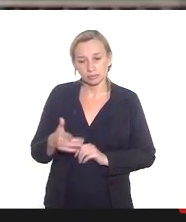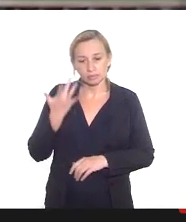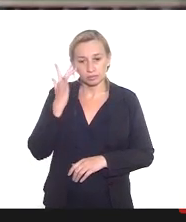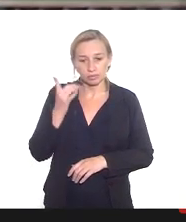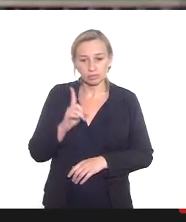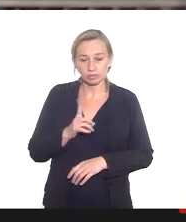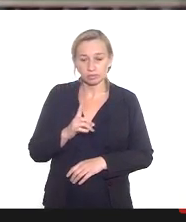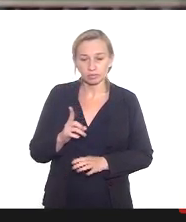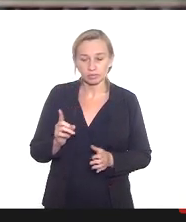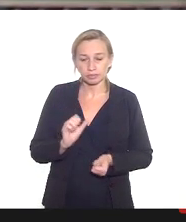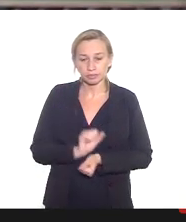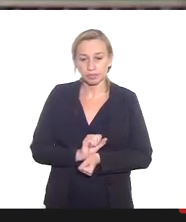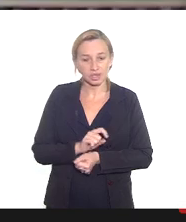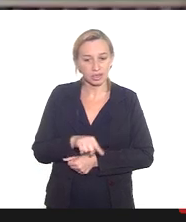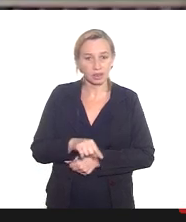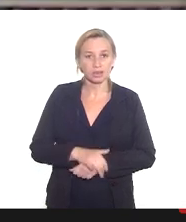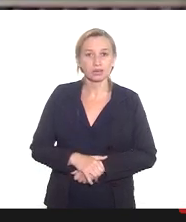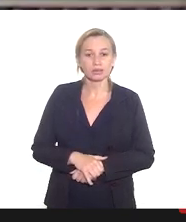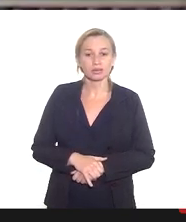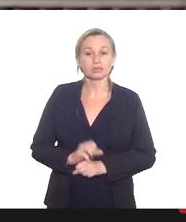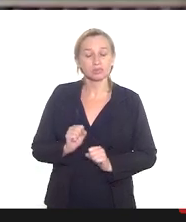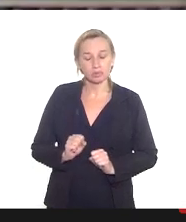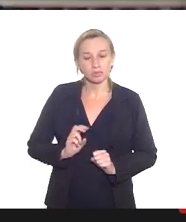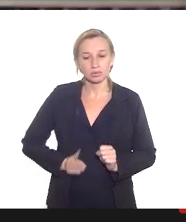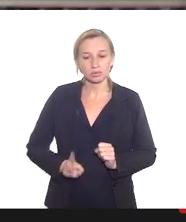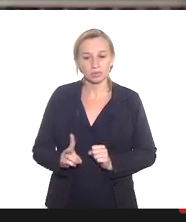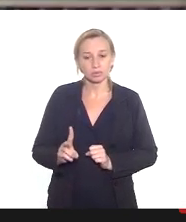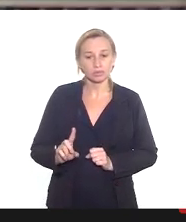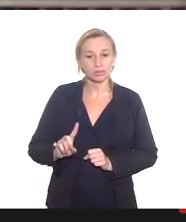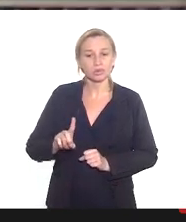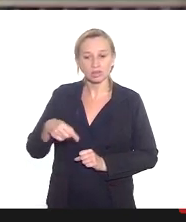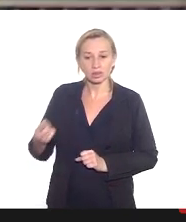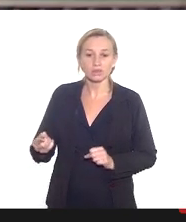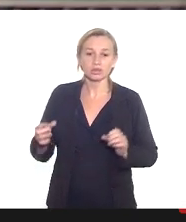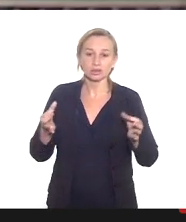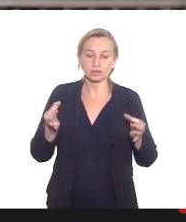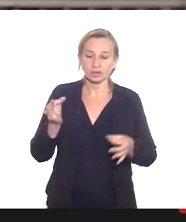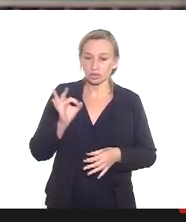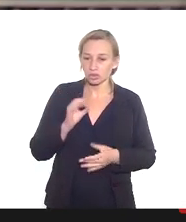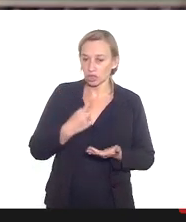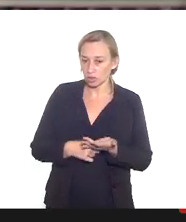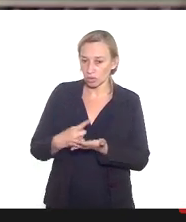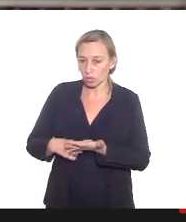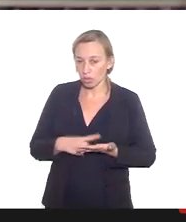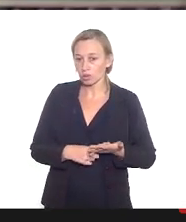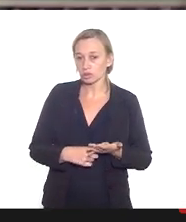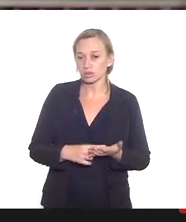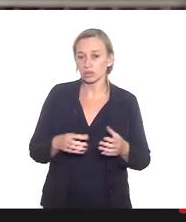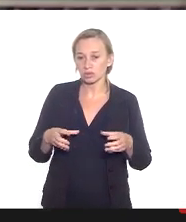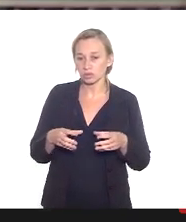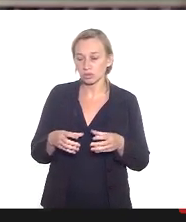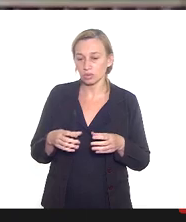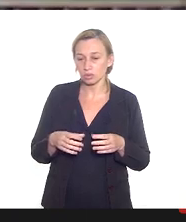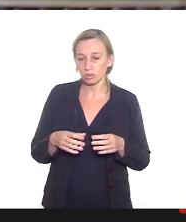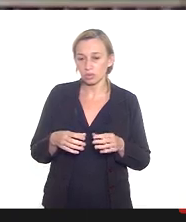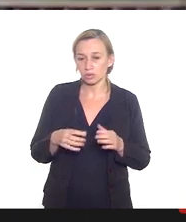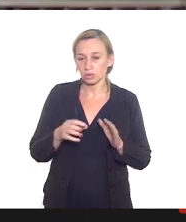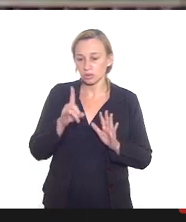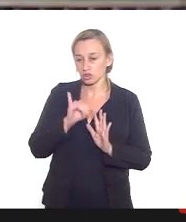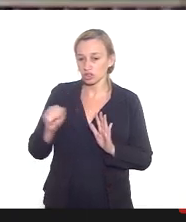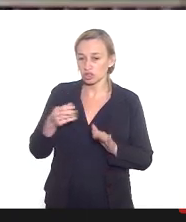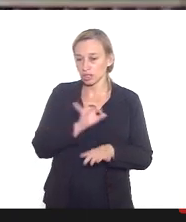acho que a gente não esgota aqui e talvez continuar aí Claro de acordo com as agendas das comissões e das